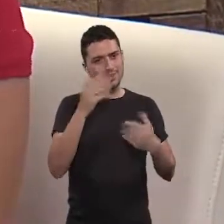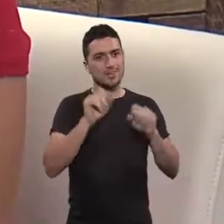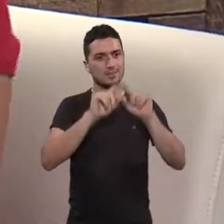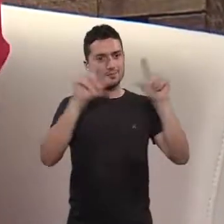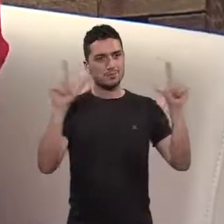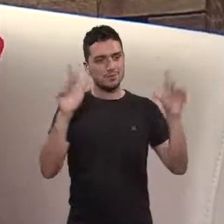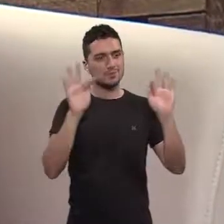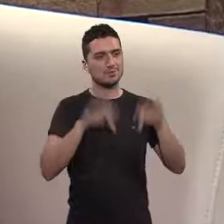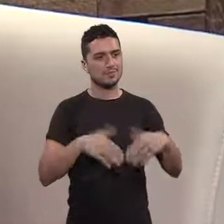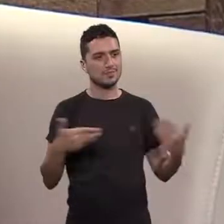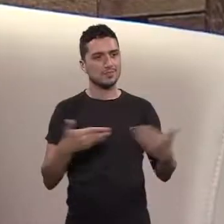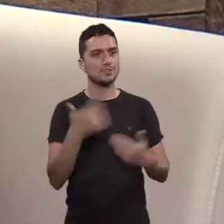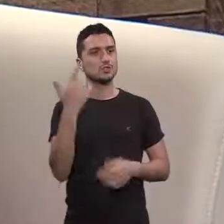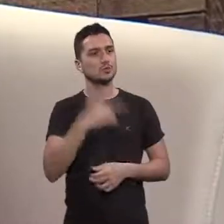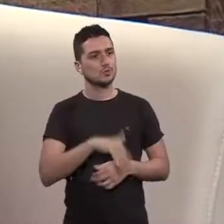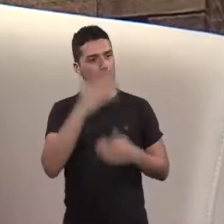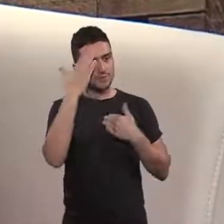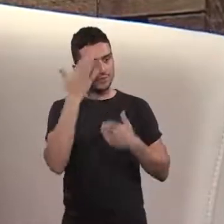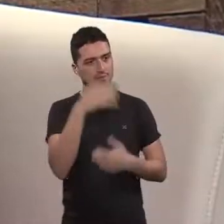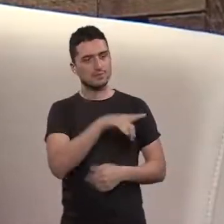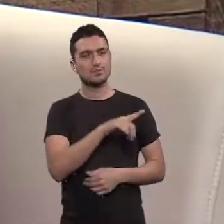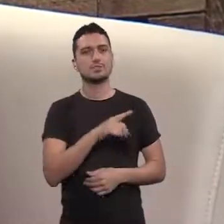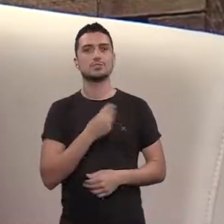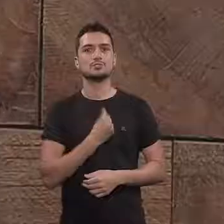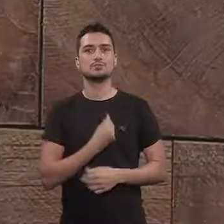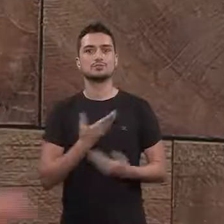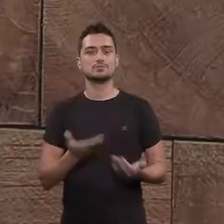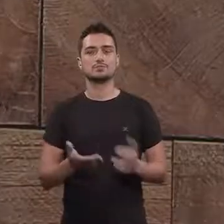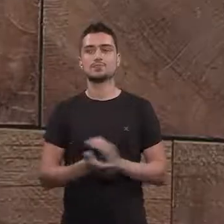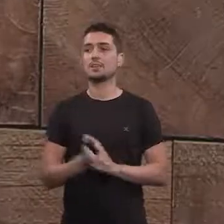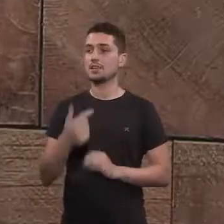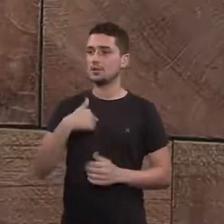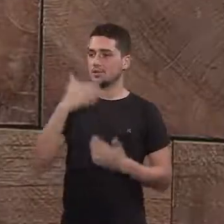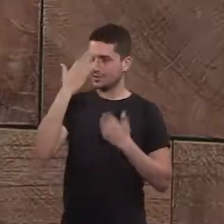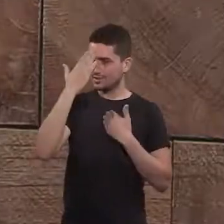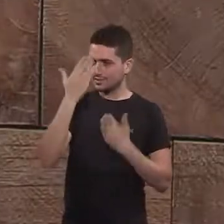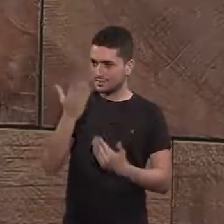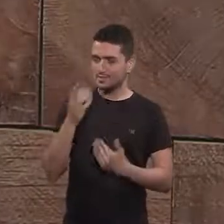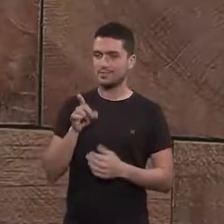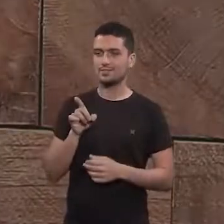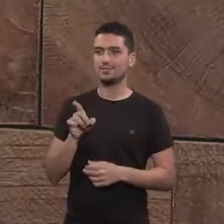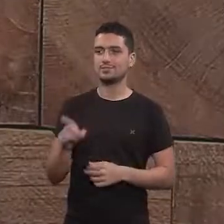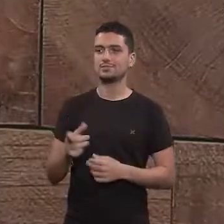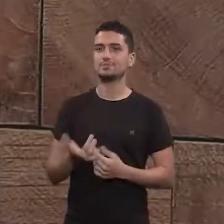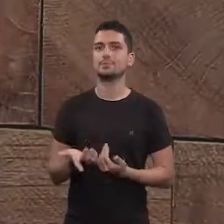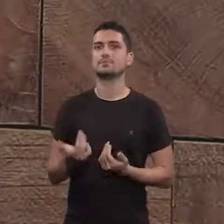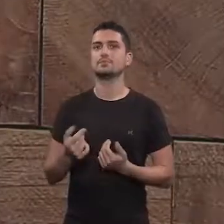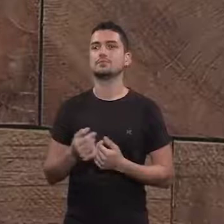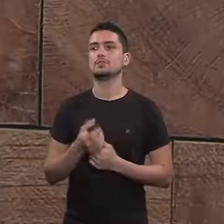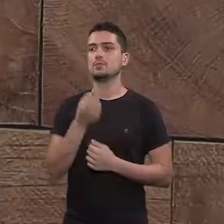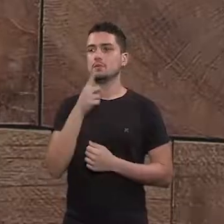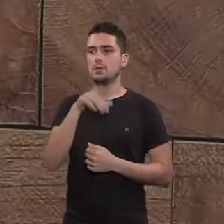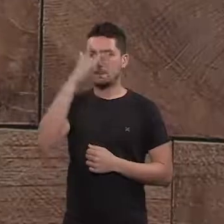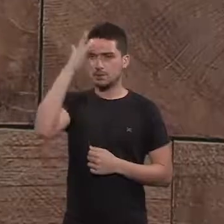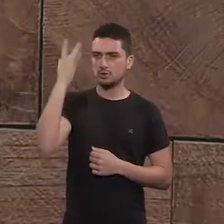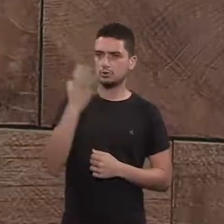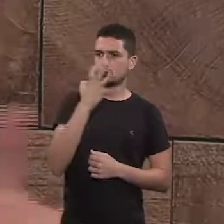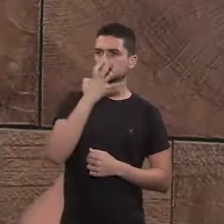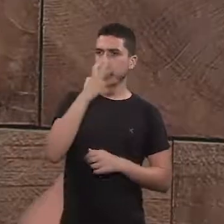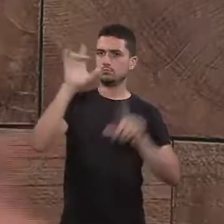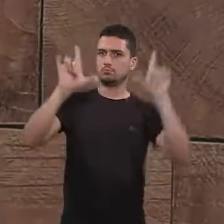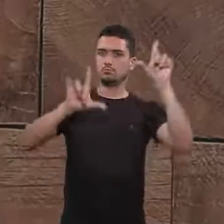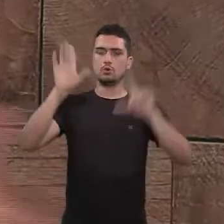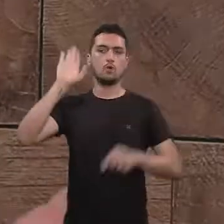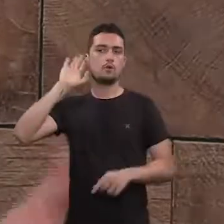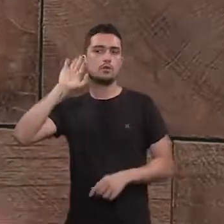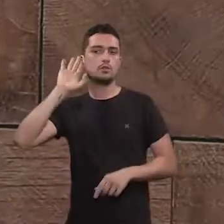mais uma vez. Muito obrigada pela sua participação aqui no Perfil. Natália, eu que agradeço aos seus telespectadores, todos